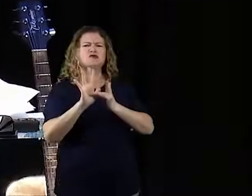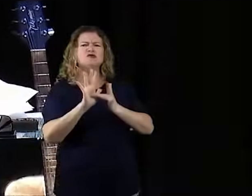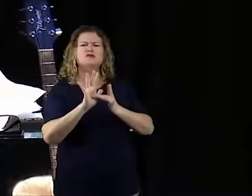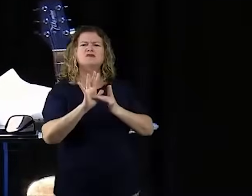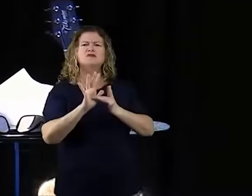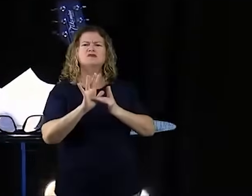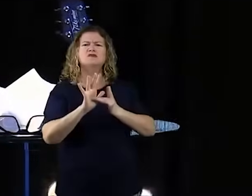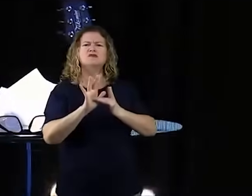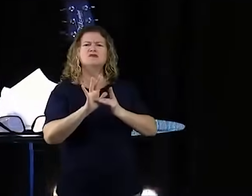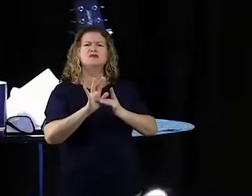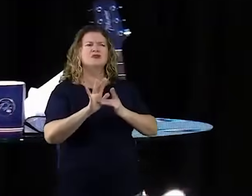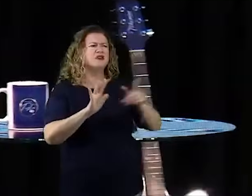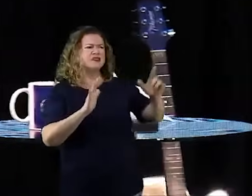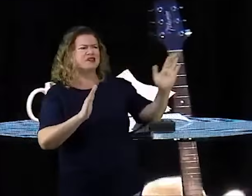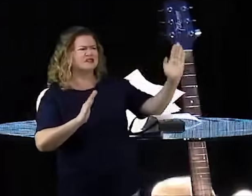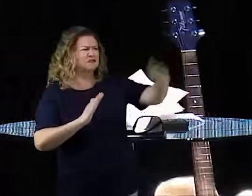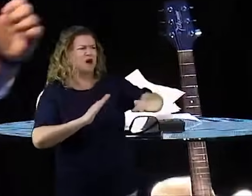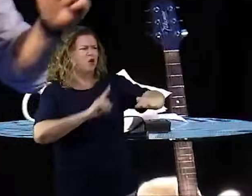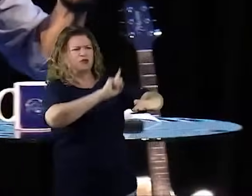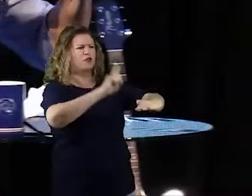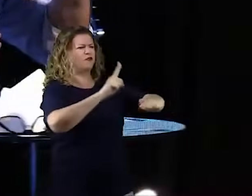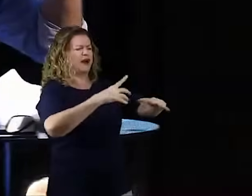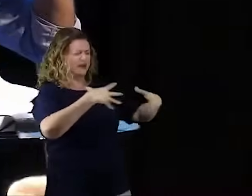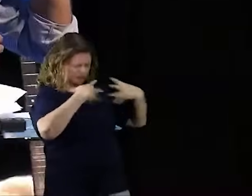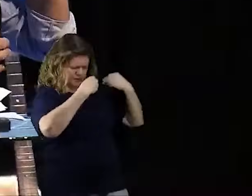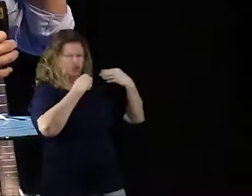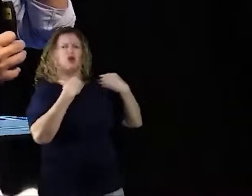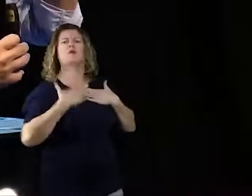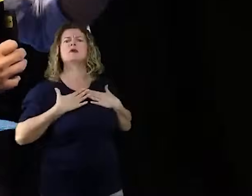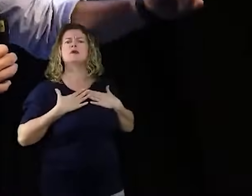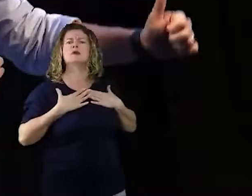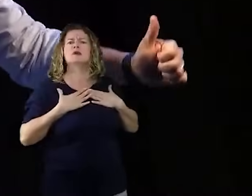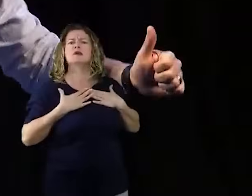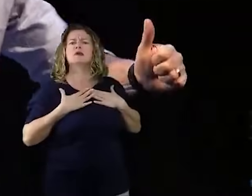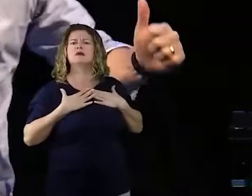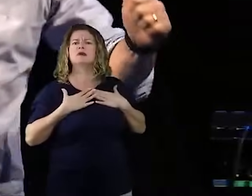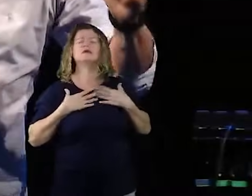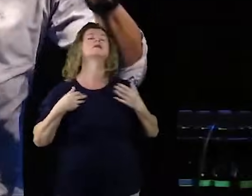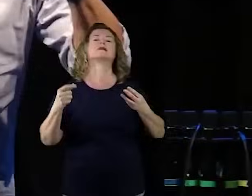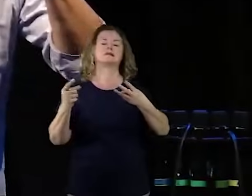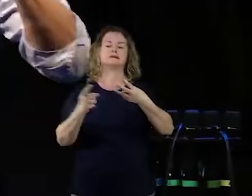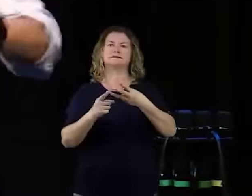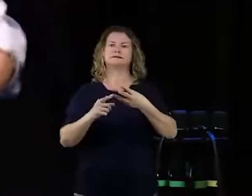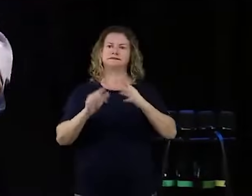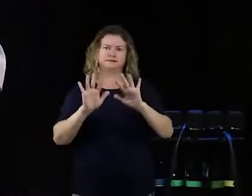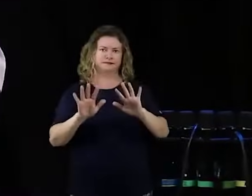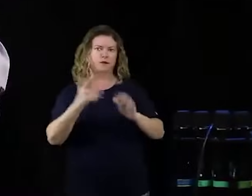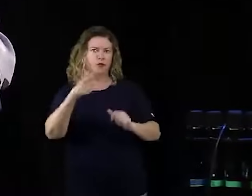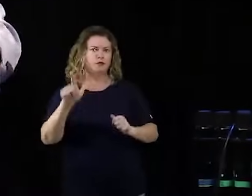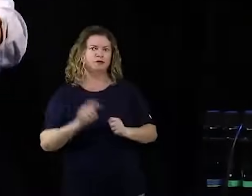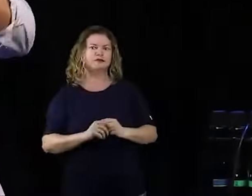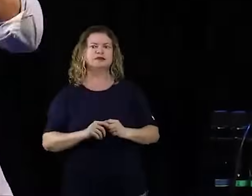atingir número 13 envolvimentos com espiritismo com feitiçaria e